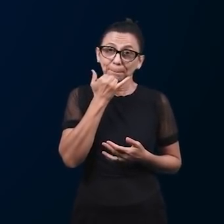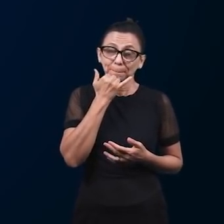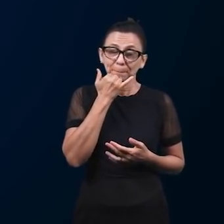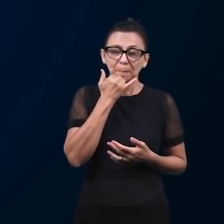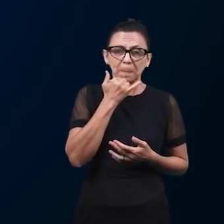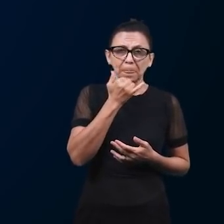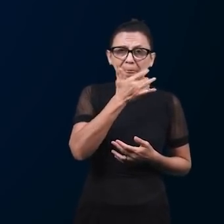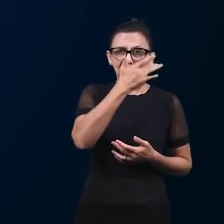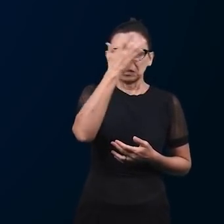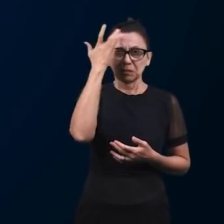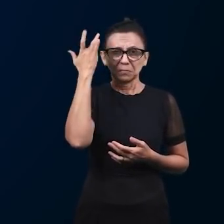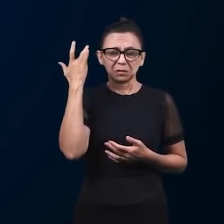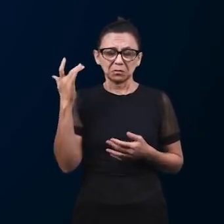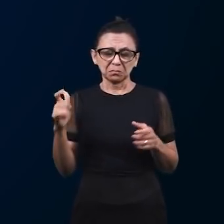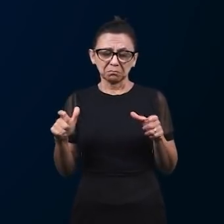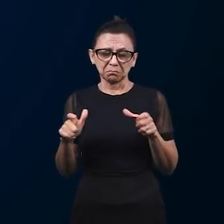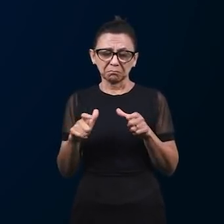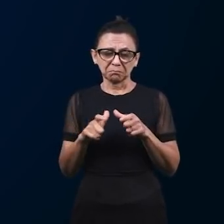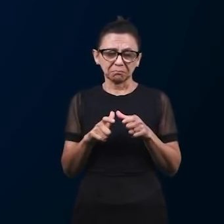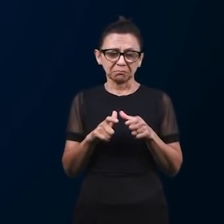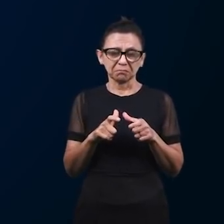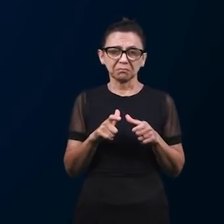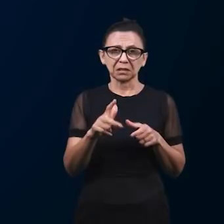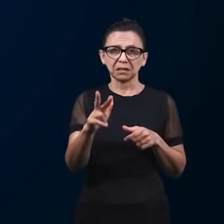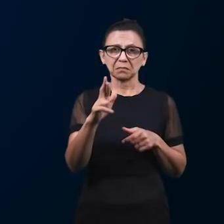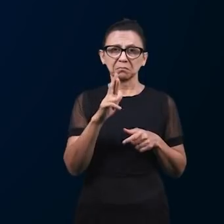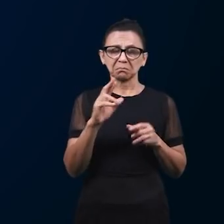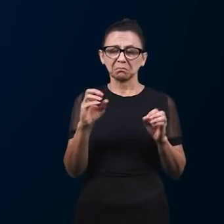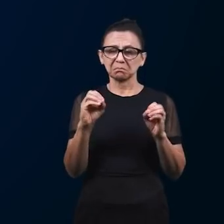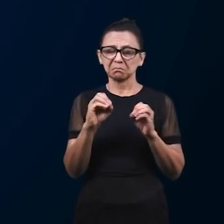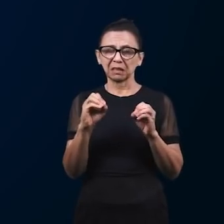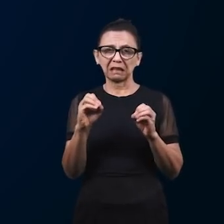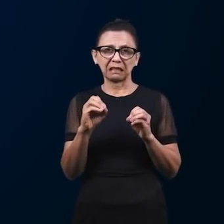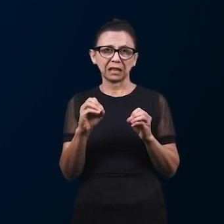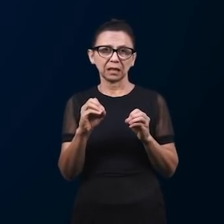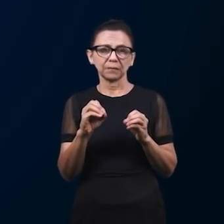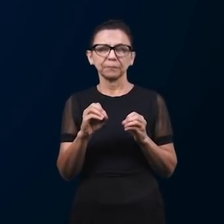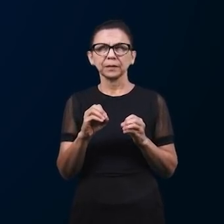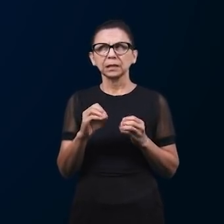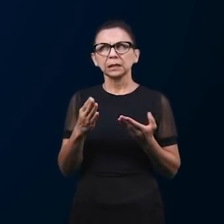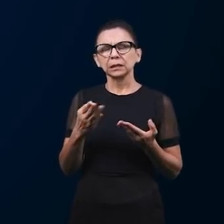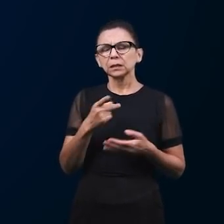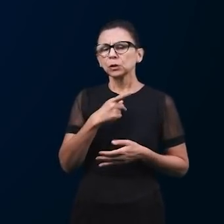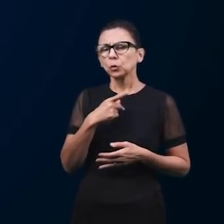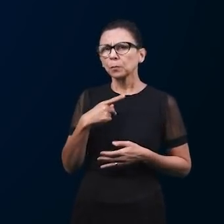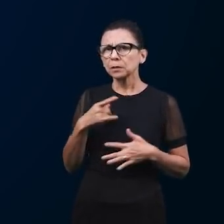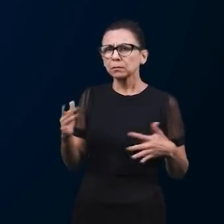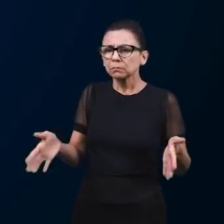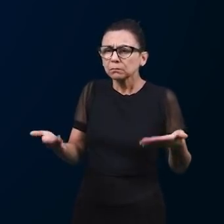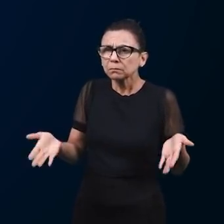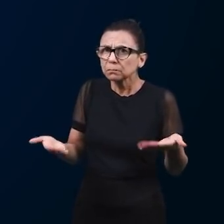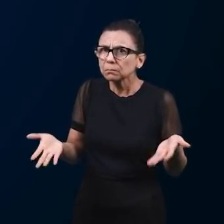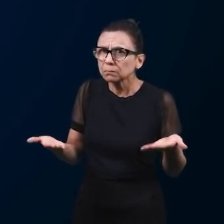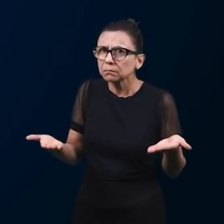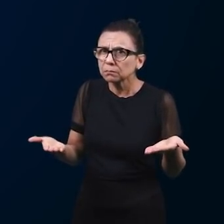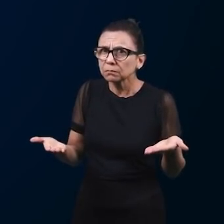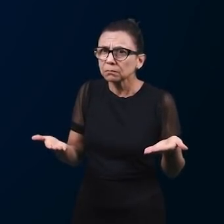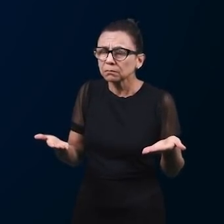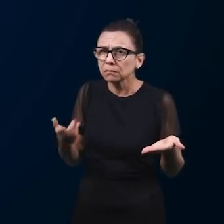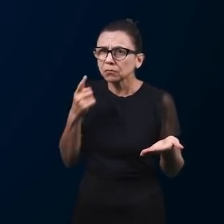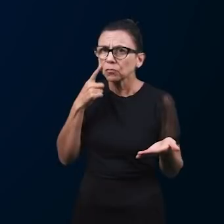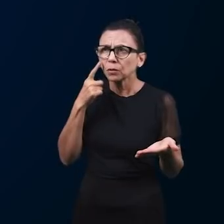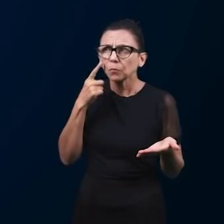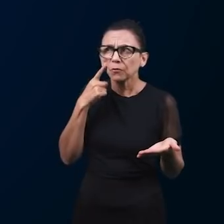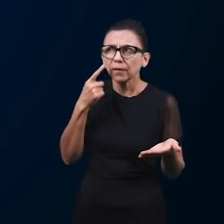na terça-feira, nenhuma resposta. O pastor, então, ele estimulava, dizendo,